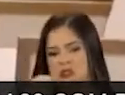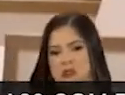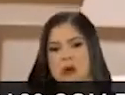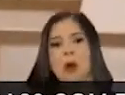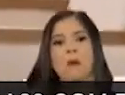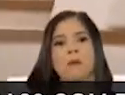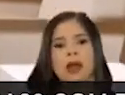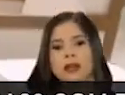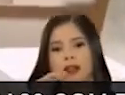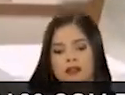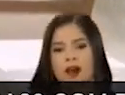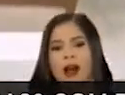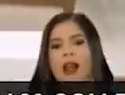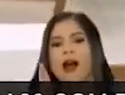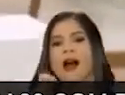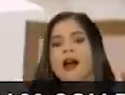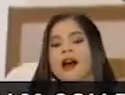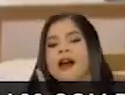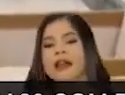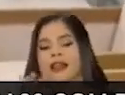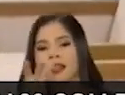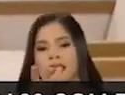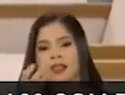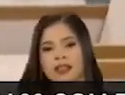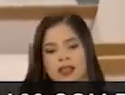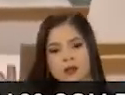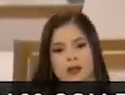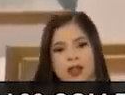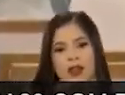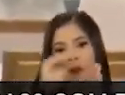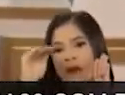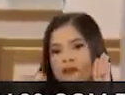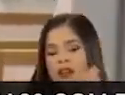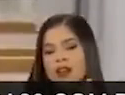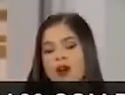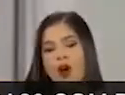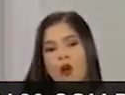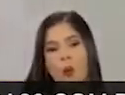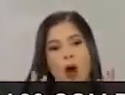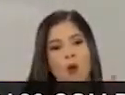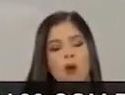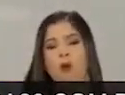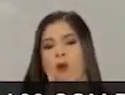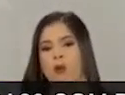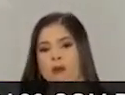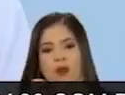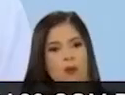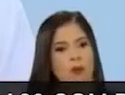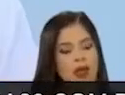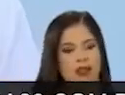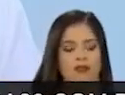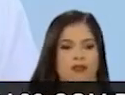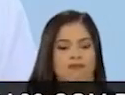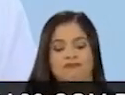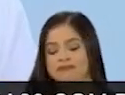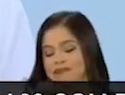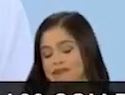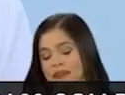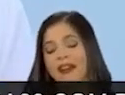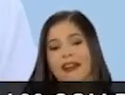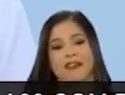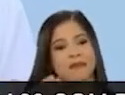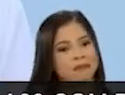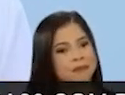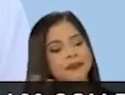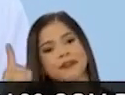Médicas declaram renda anual 36% inferior à dos colegas do sexo masculino. Infelizmente, no nosso dia